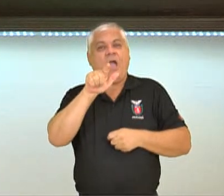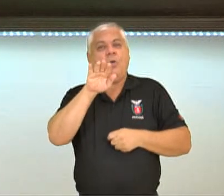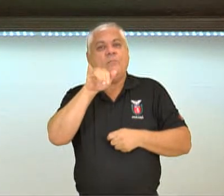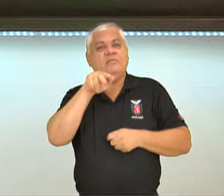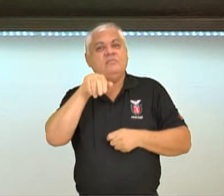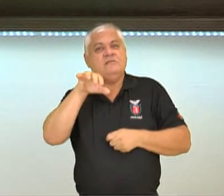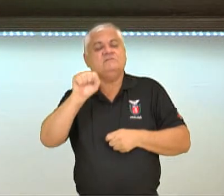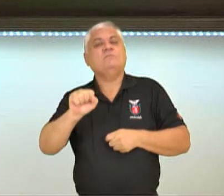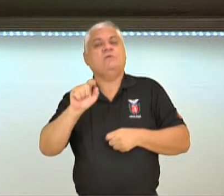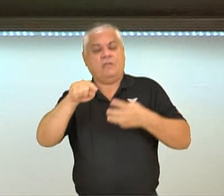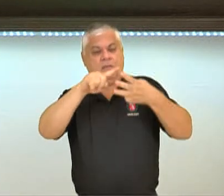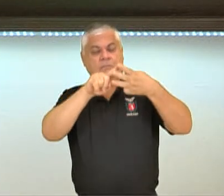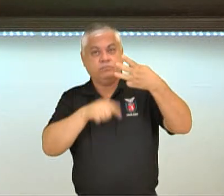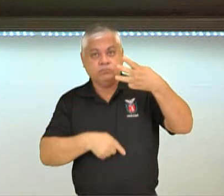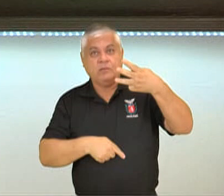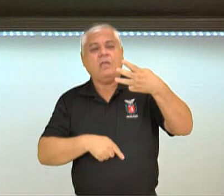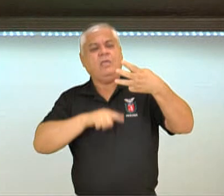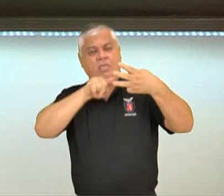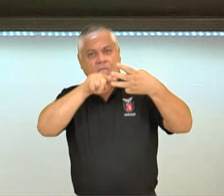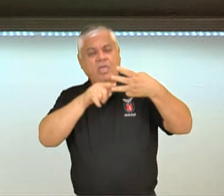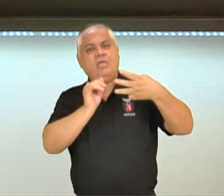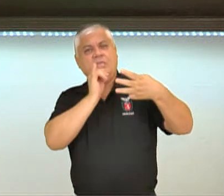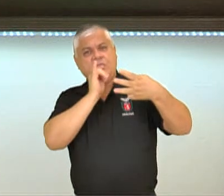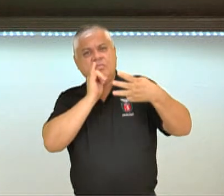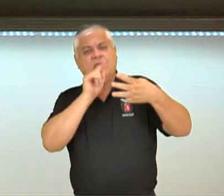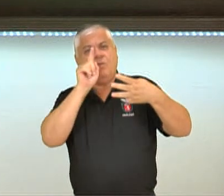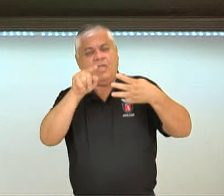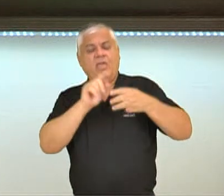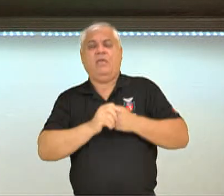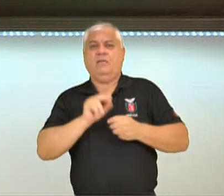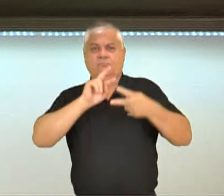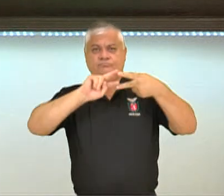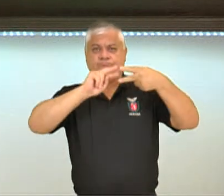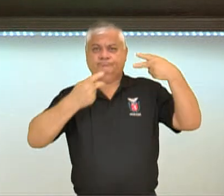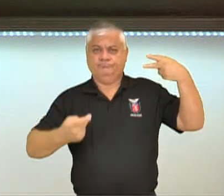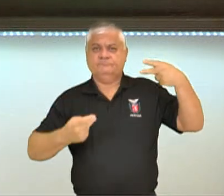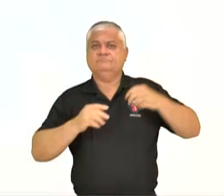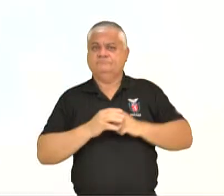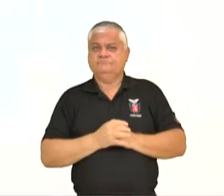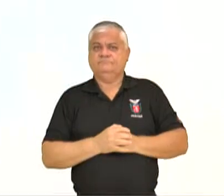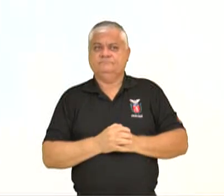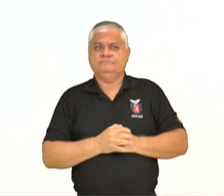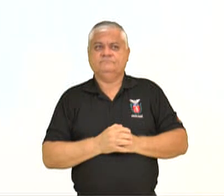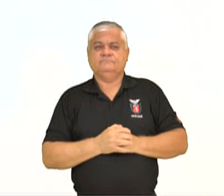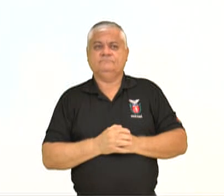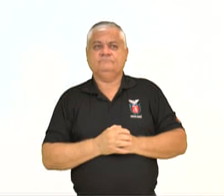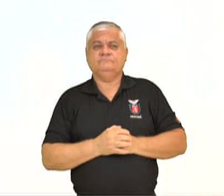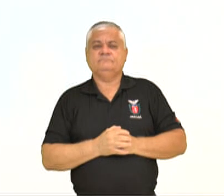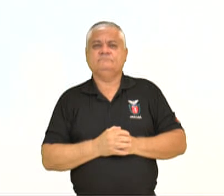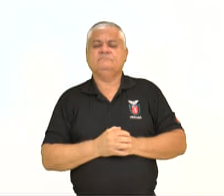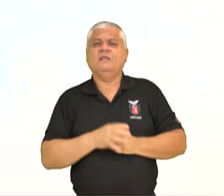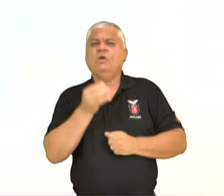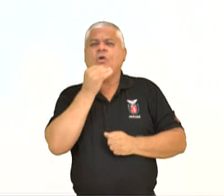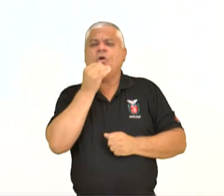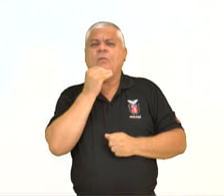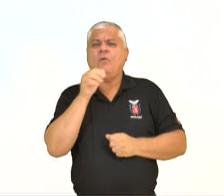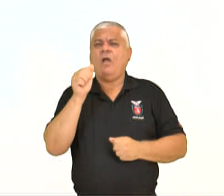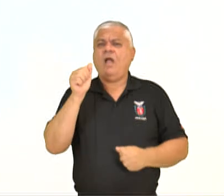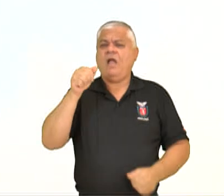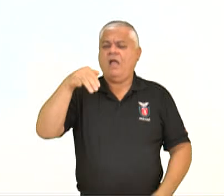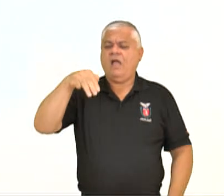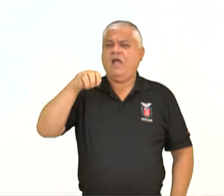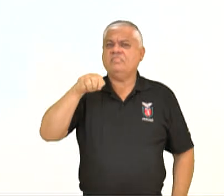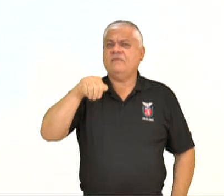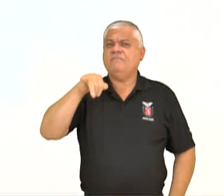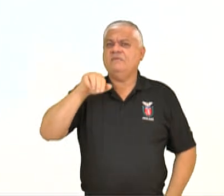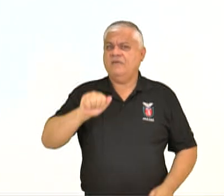colocado aí. Tá? Então, todos esses aqui são exemplos de pleiotropia. Vamos começar então pela anemia falciforme, que foi citada